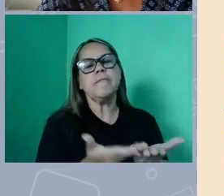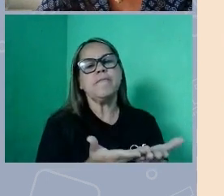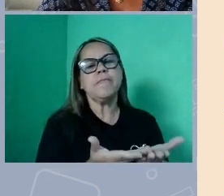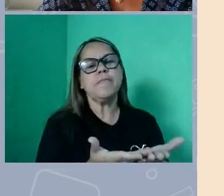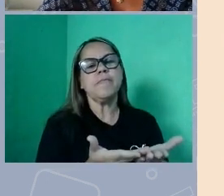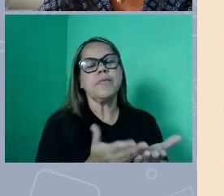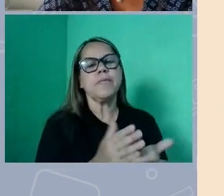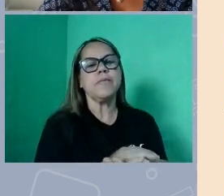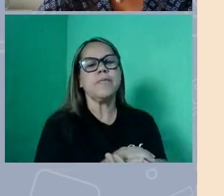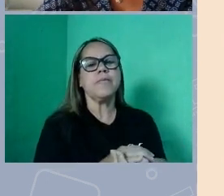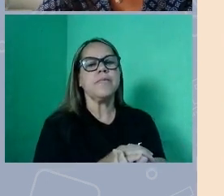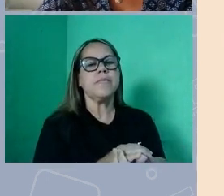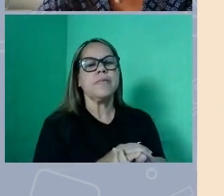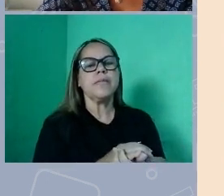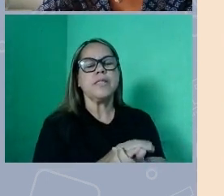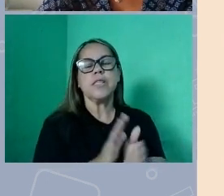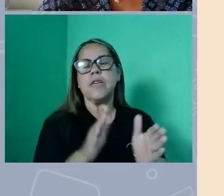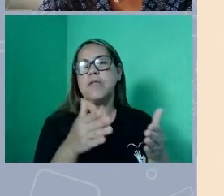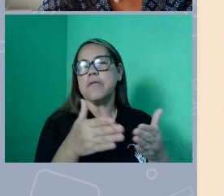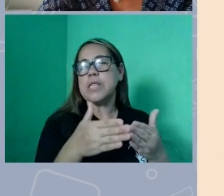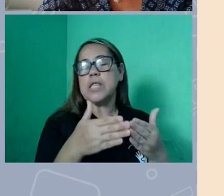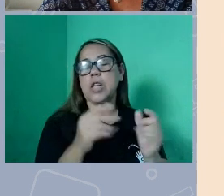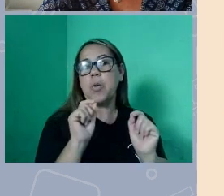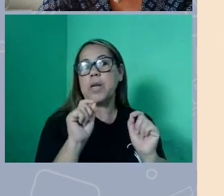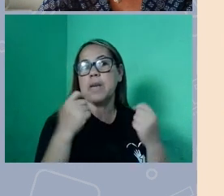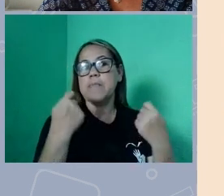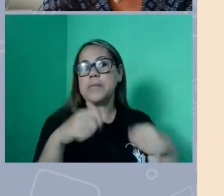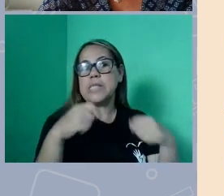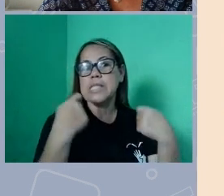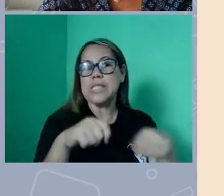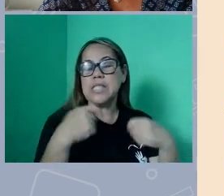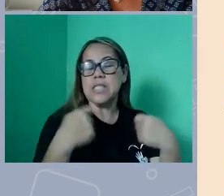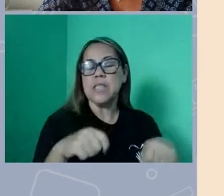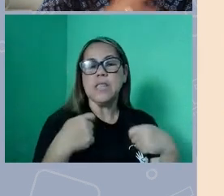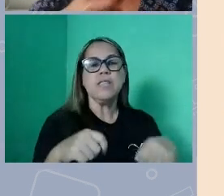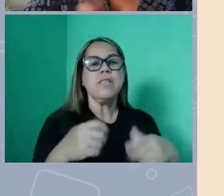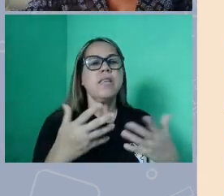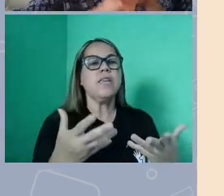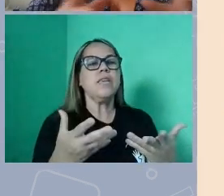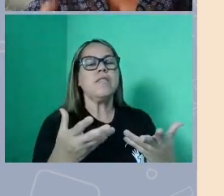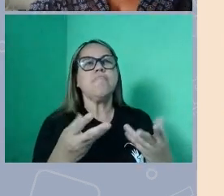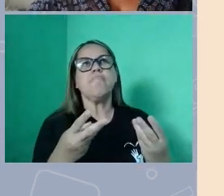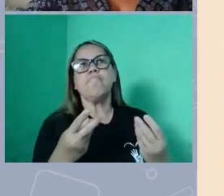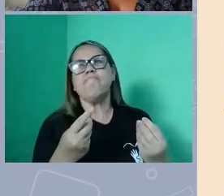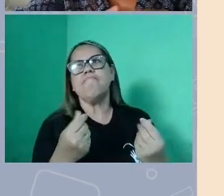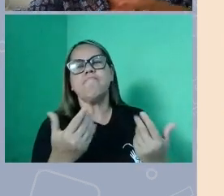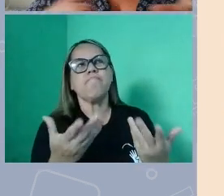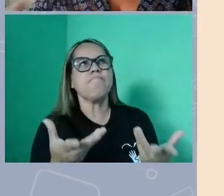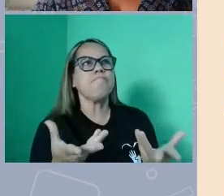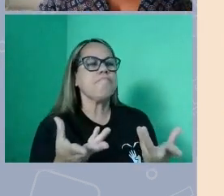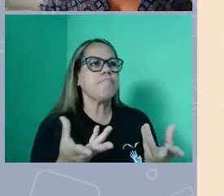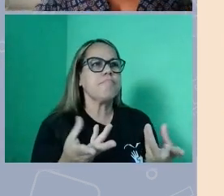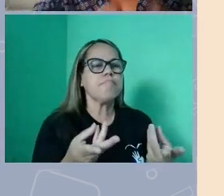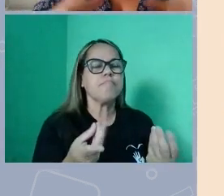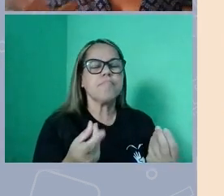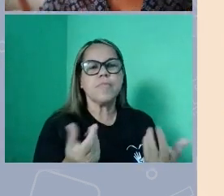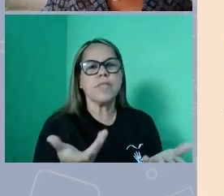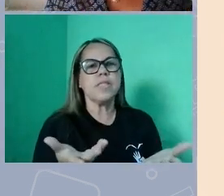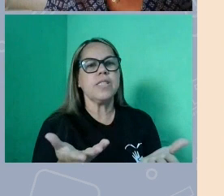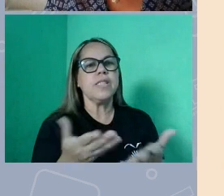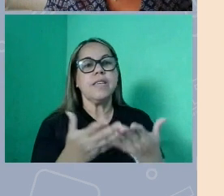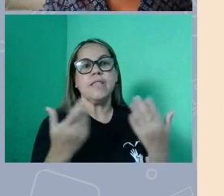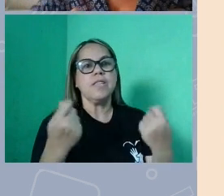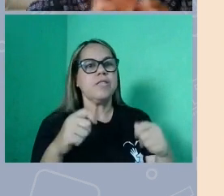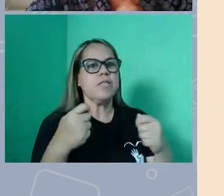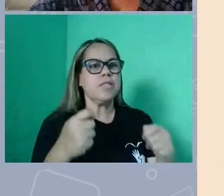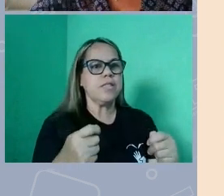bastante vinculadas às necessidades de atender as questões vamos dizer assim né das necessidades